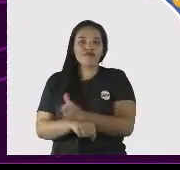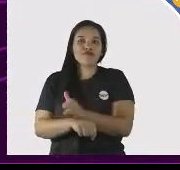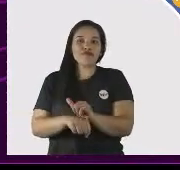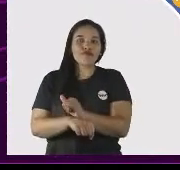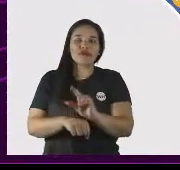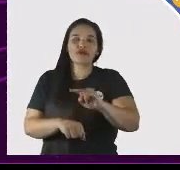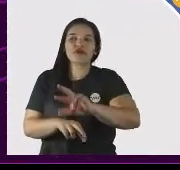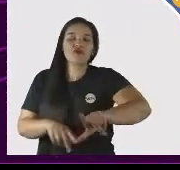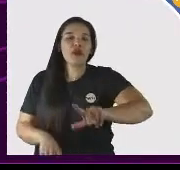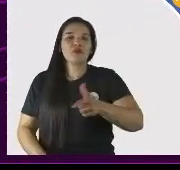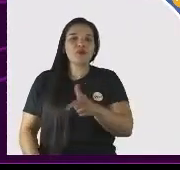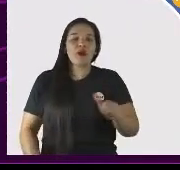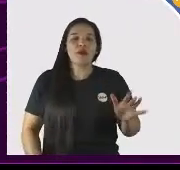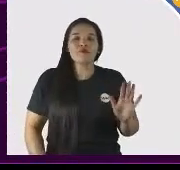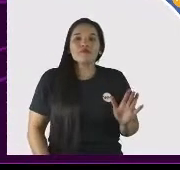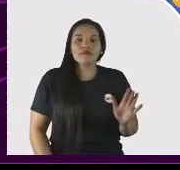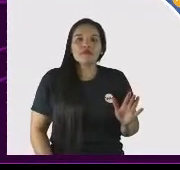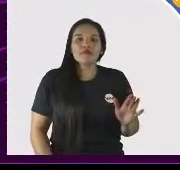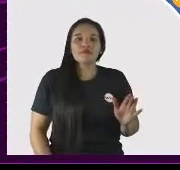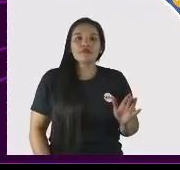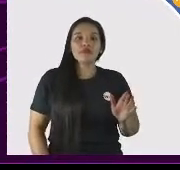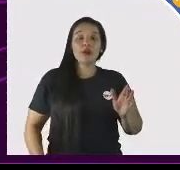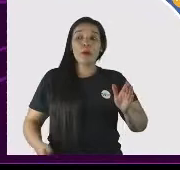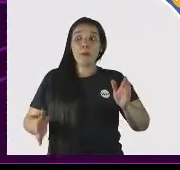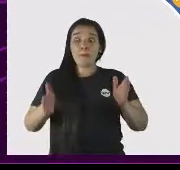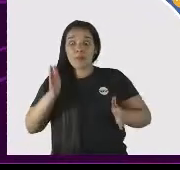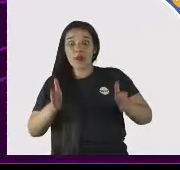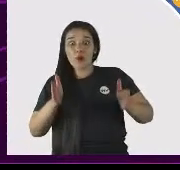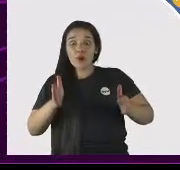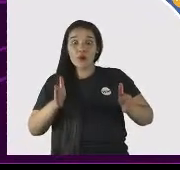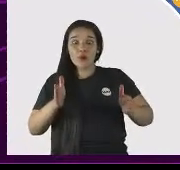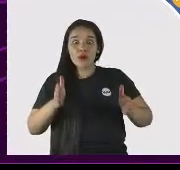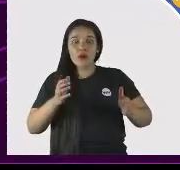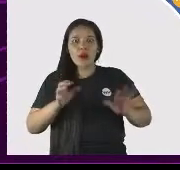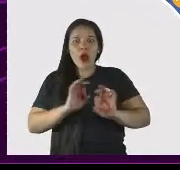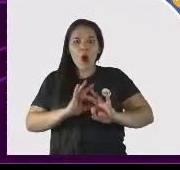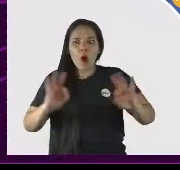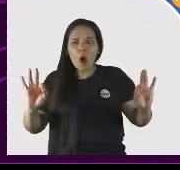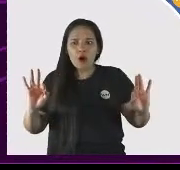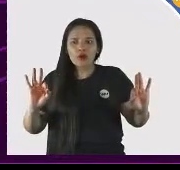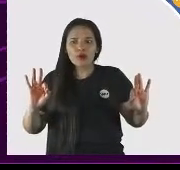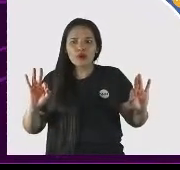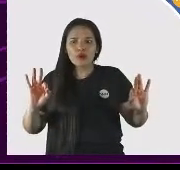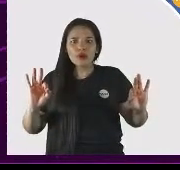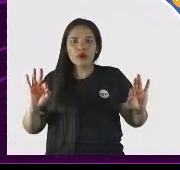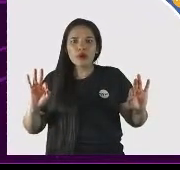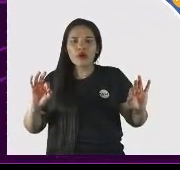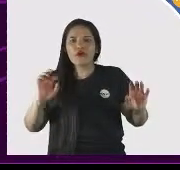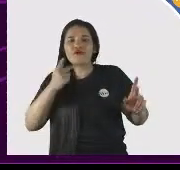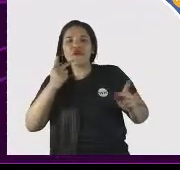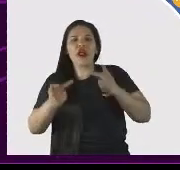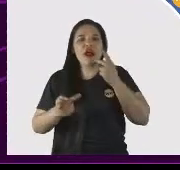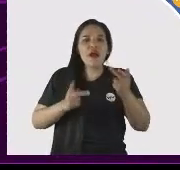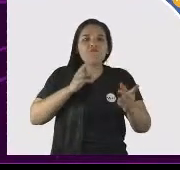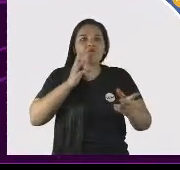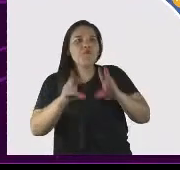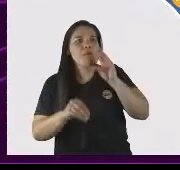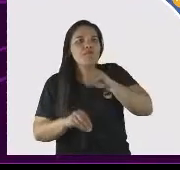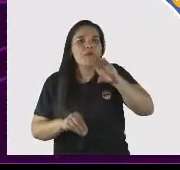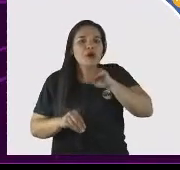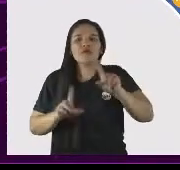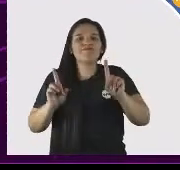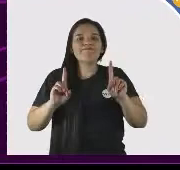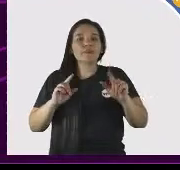momento é delicado o mercado tá muito bom não tenho que reclamar né Mas na vida é assim